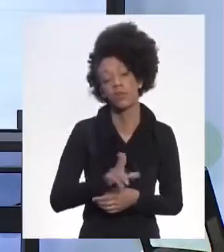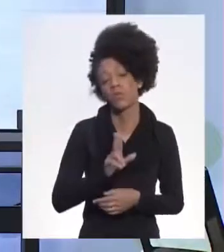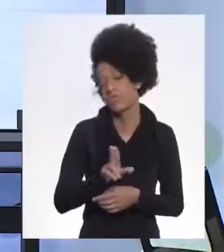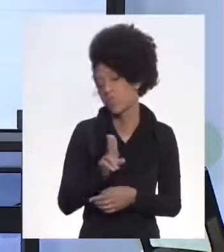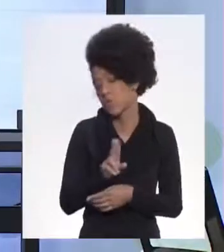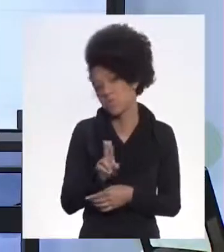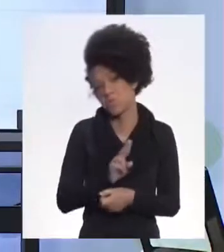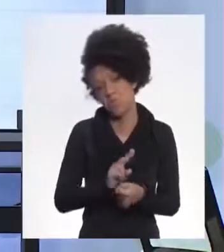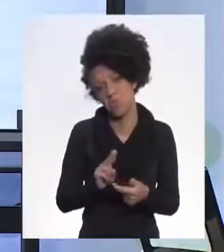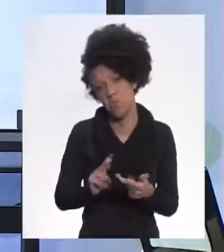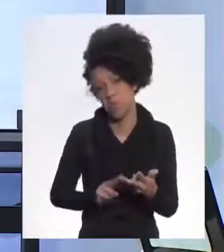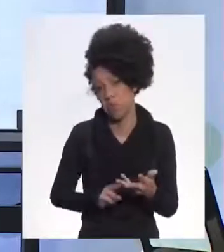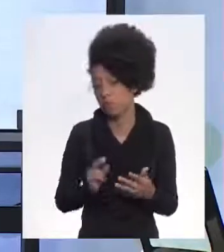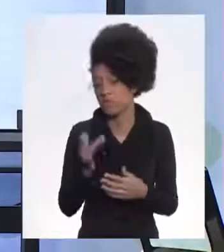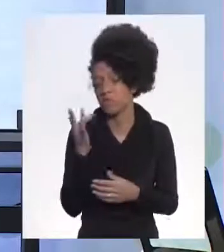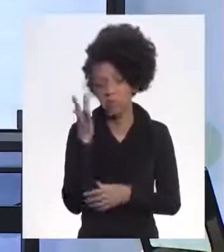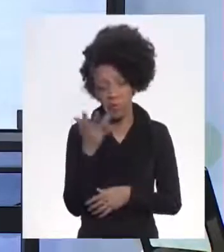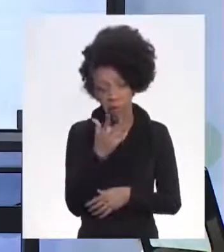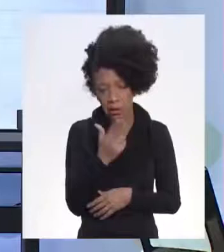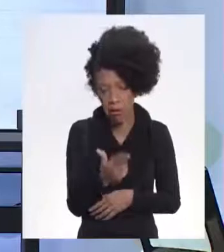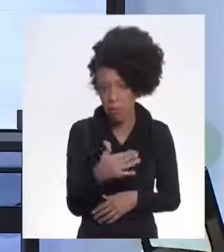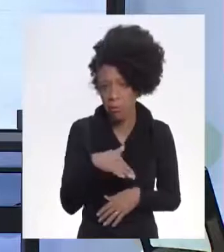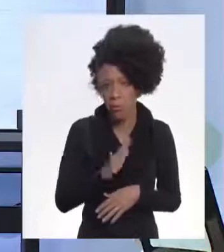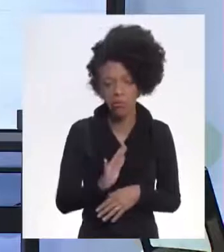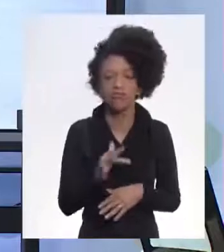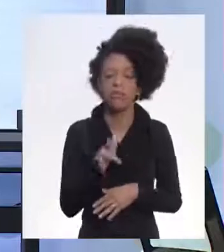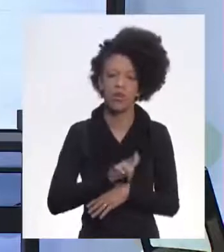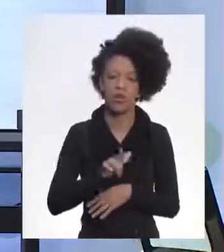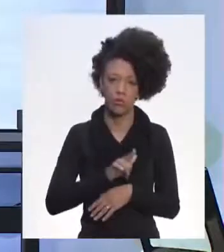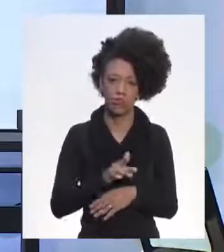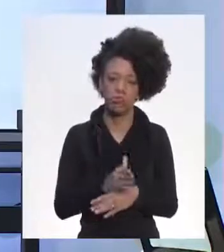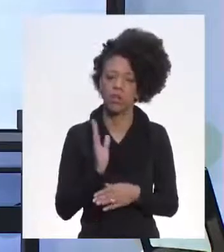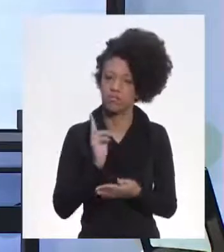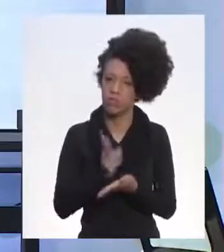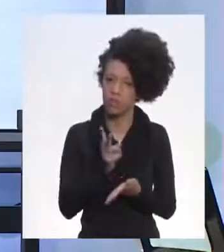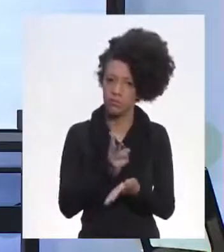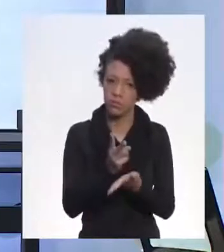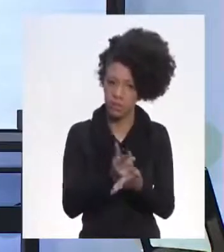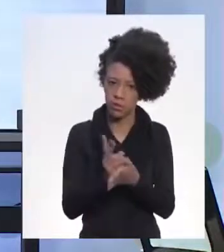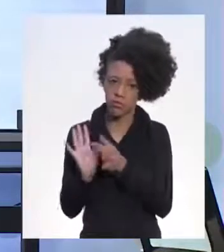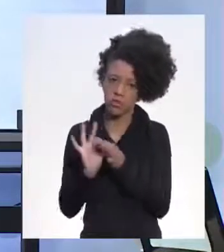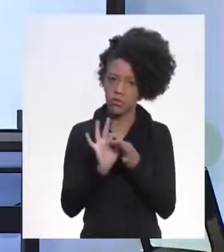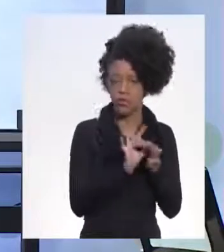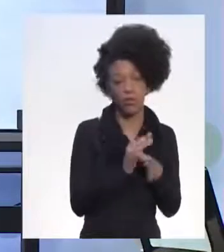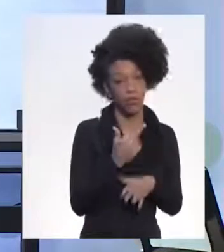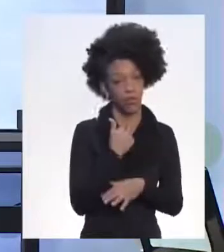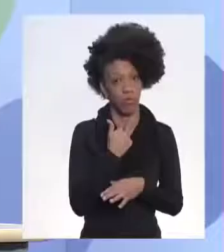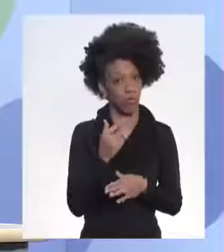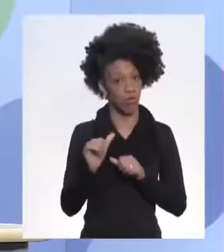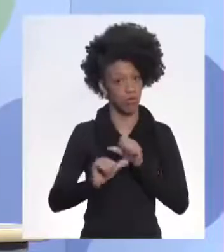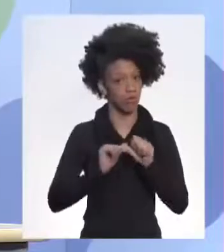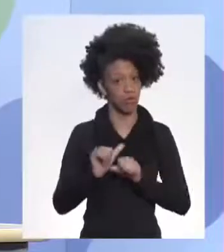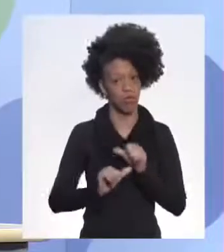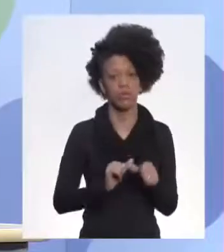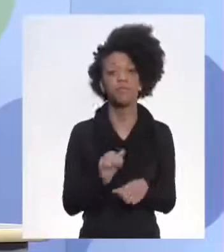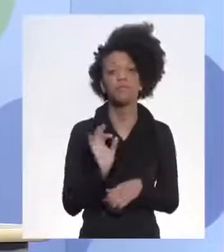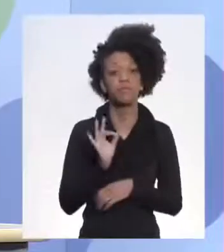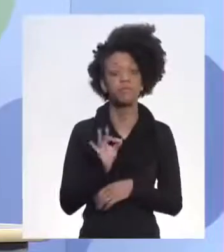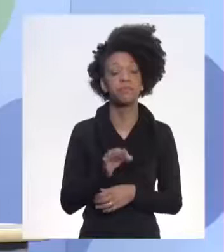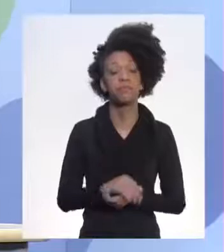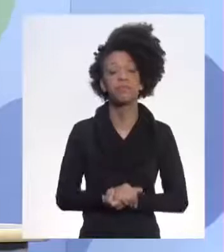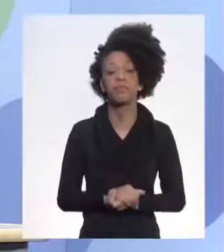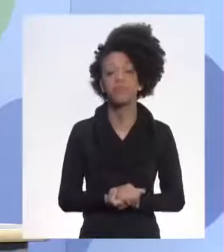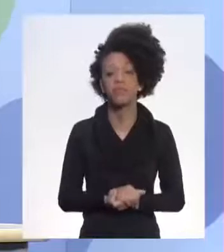vocês acharem mais fácil, claro, sempre nessa relação, né, Ale? Não pode mudar muito isso. É,